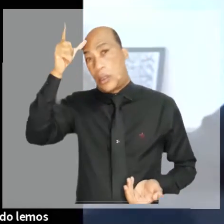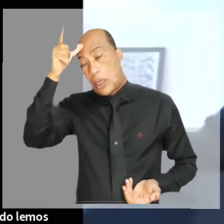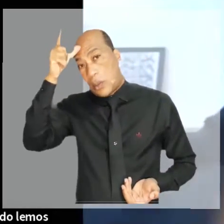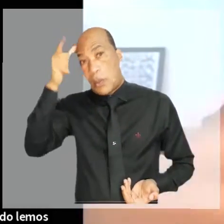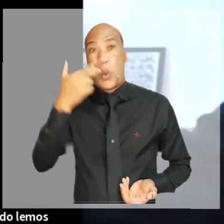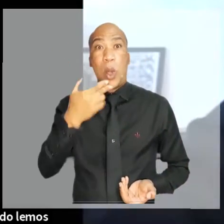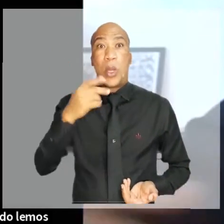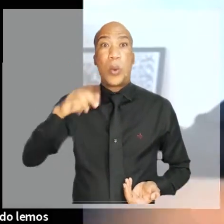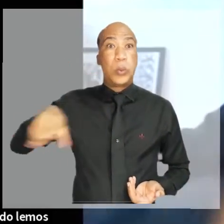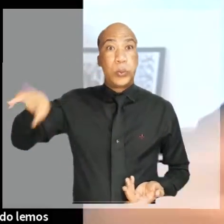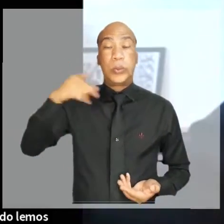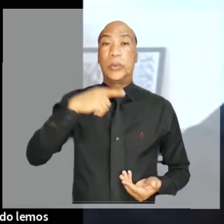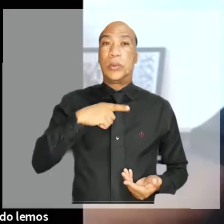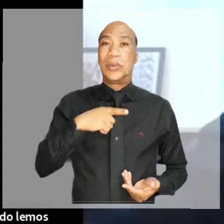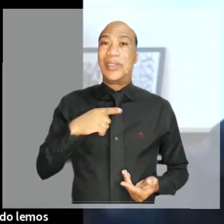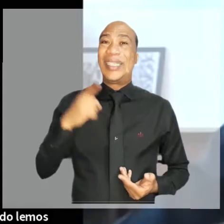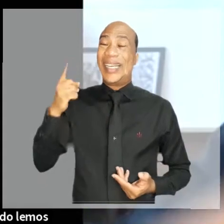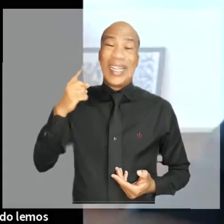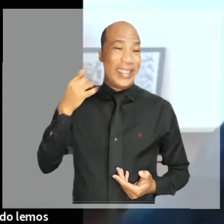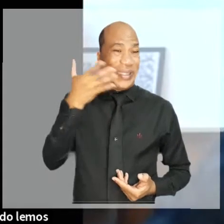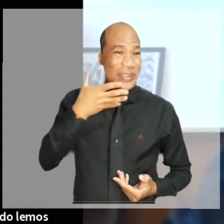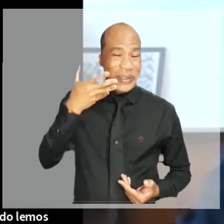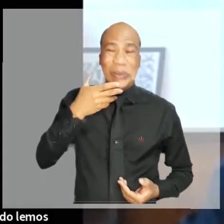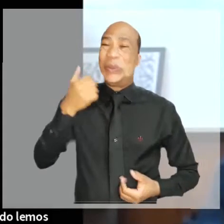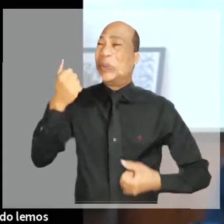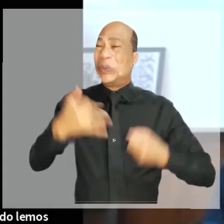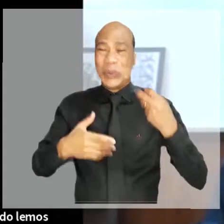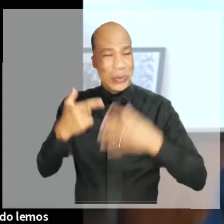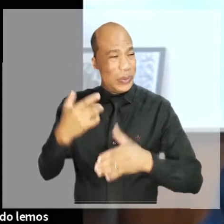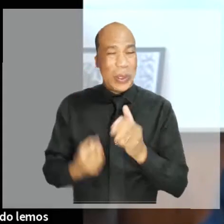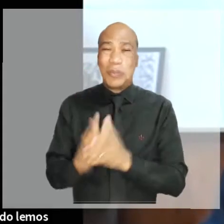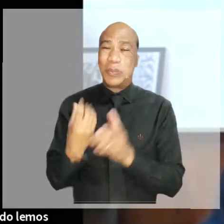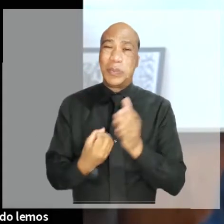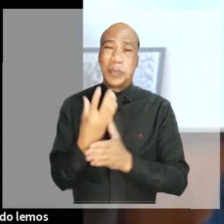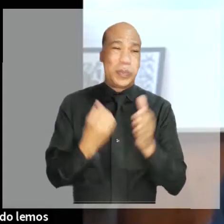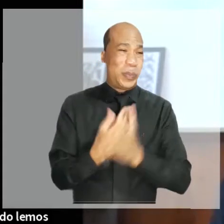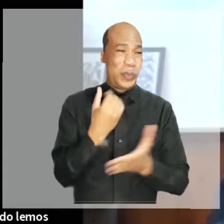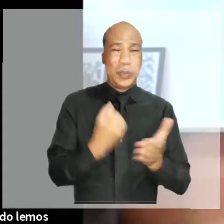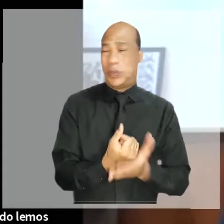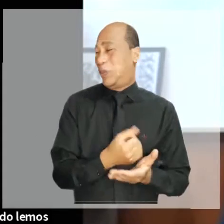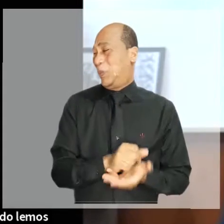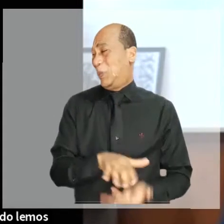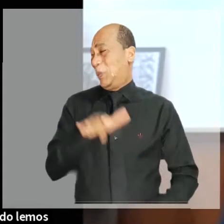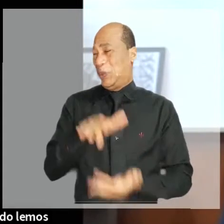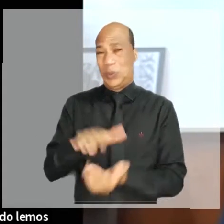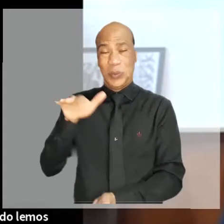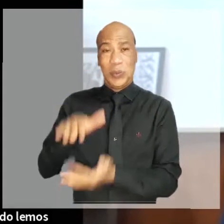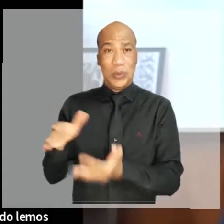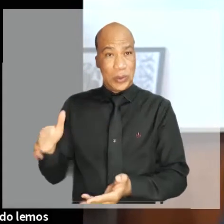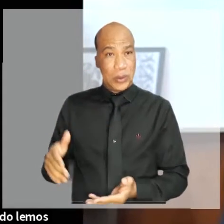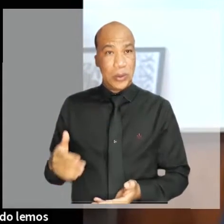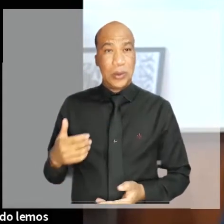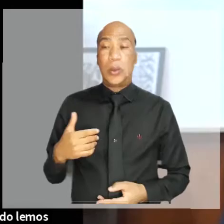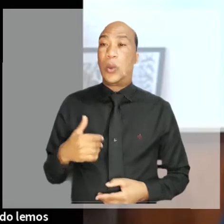uma quantidade de discursos, de falas, de documentos que é extraordinária. E é um dos poucos repositórios